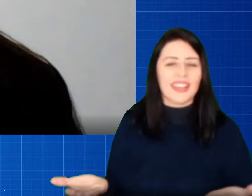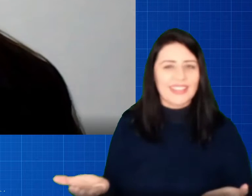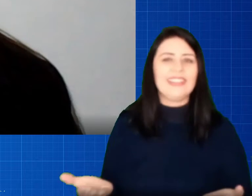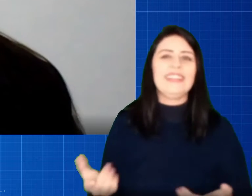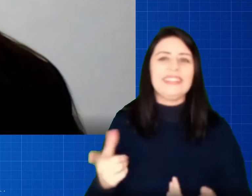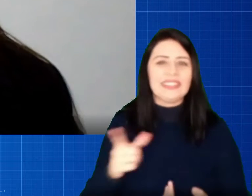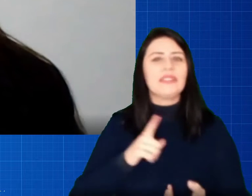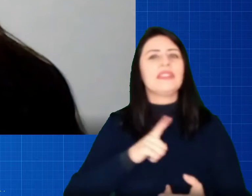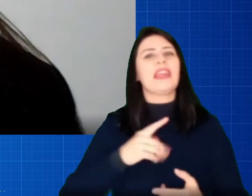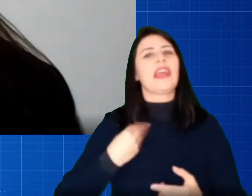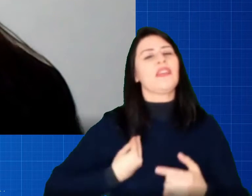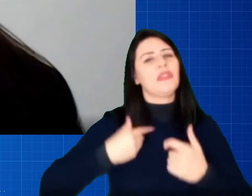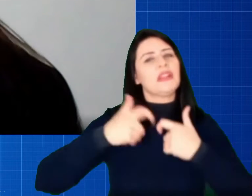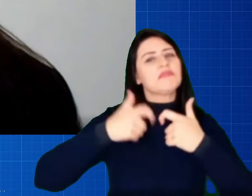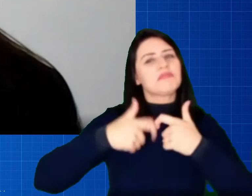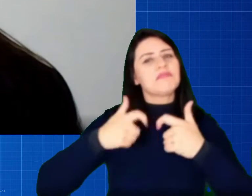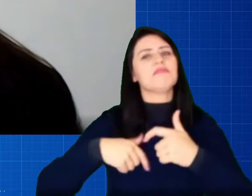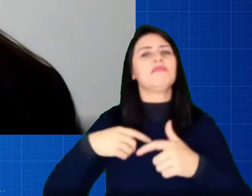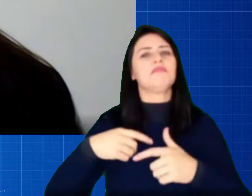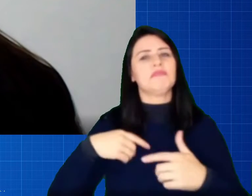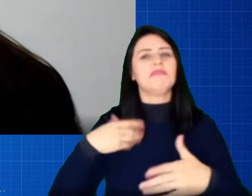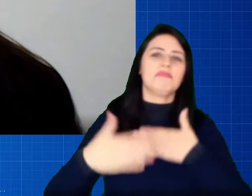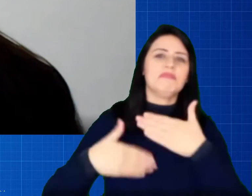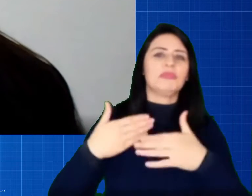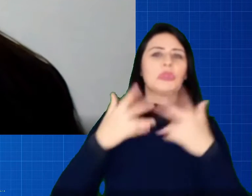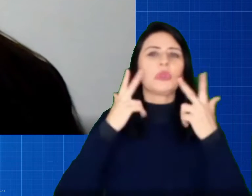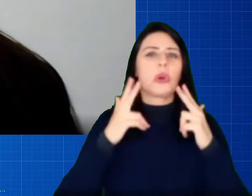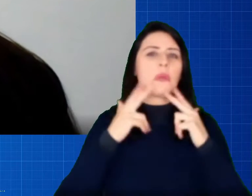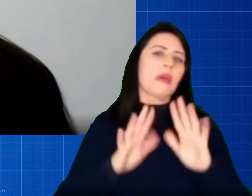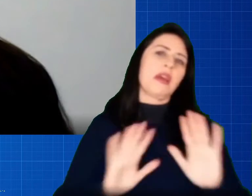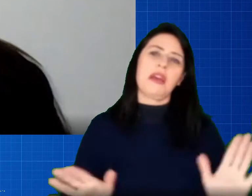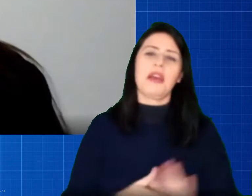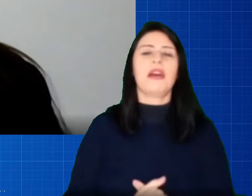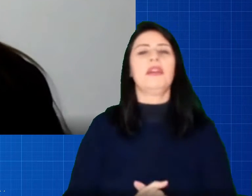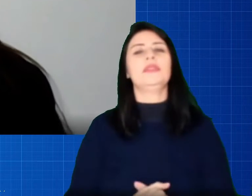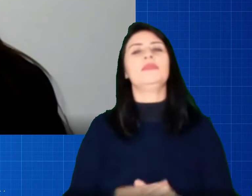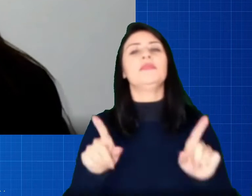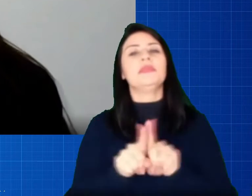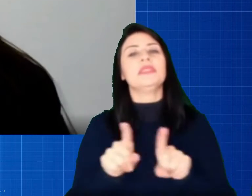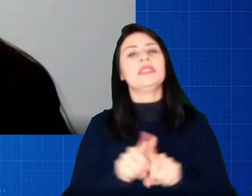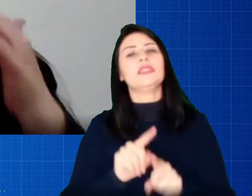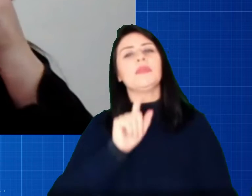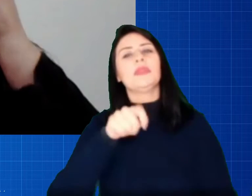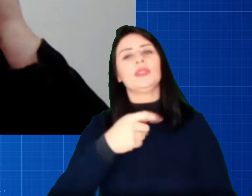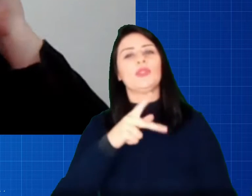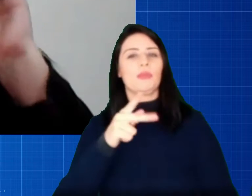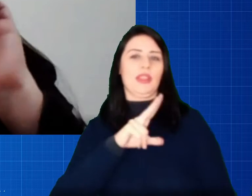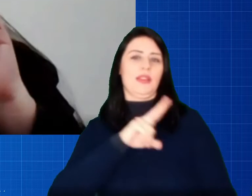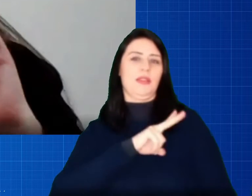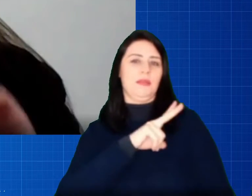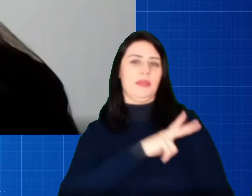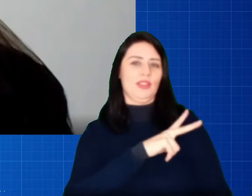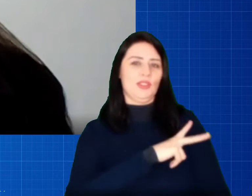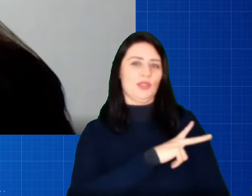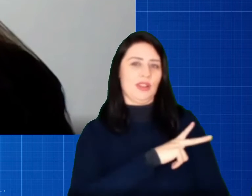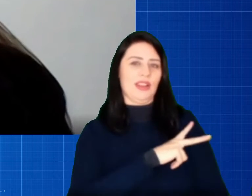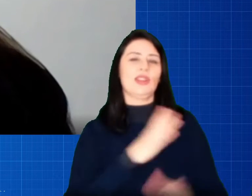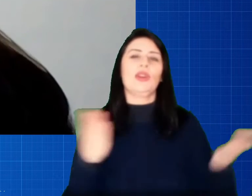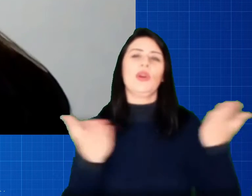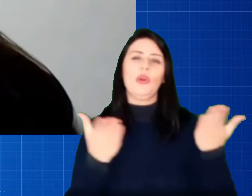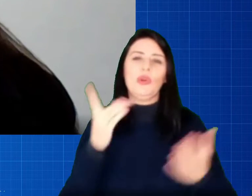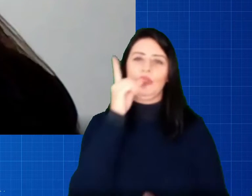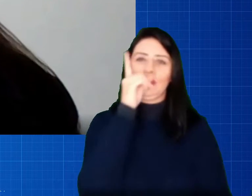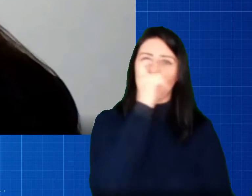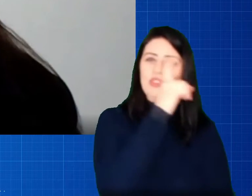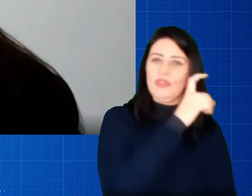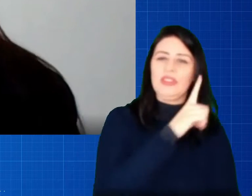jovens. Então, tem uma vida sexualmente ativa, né? Até outra questão que surge bastante também, essa questão da privacidade, né? Hoje em dia é